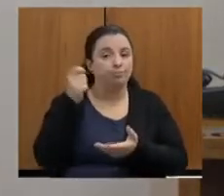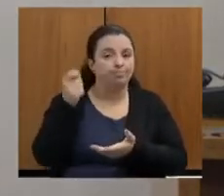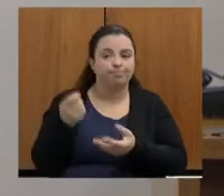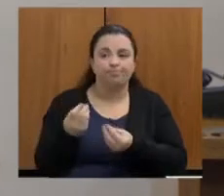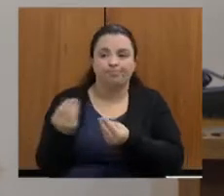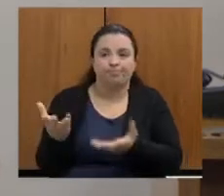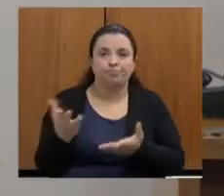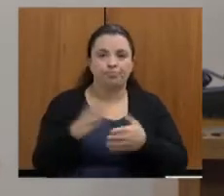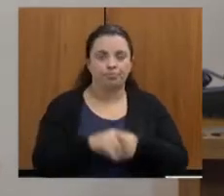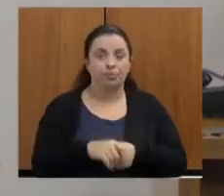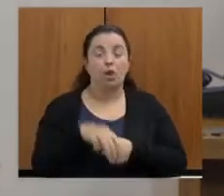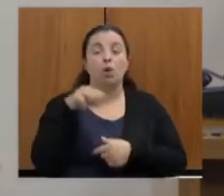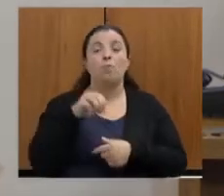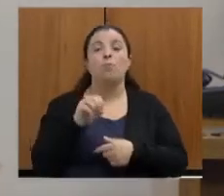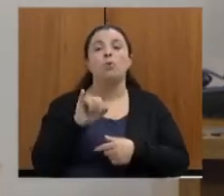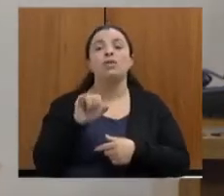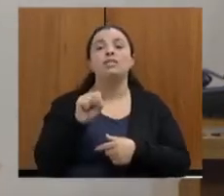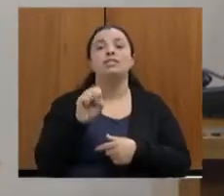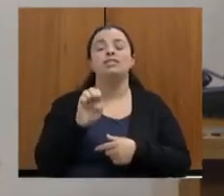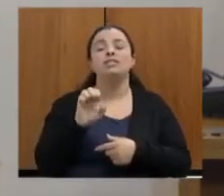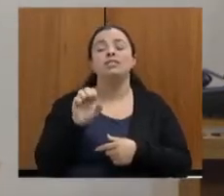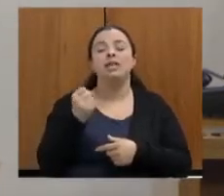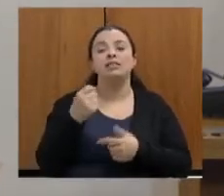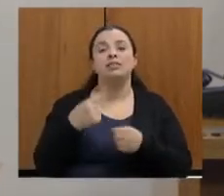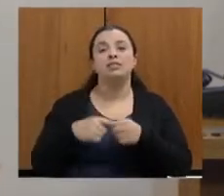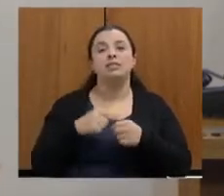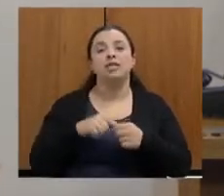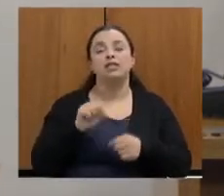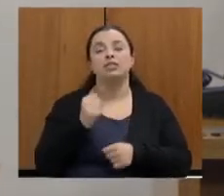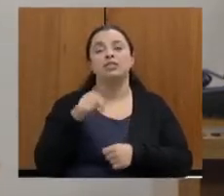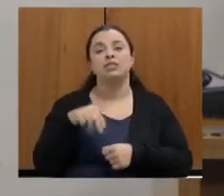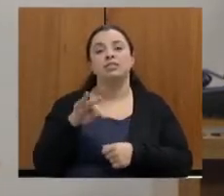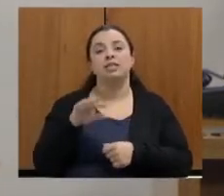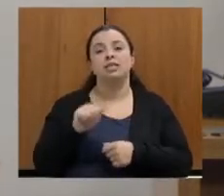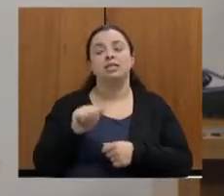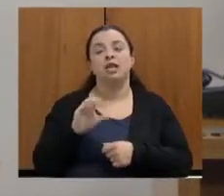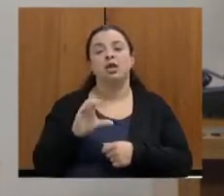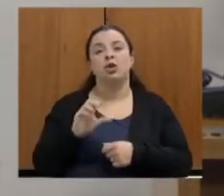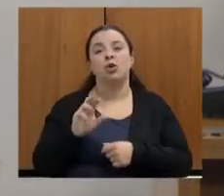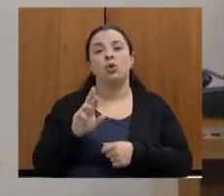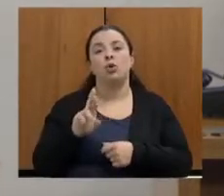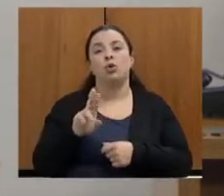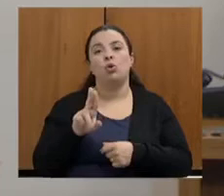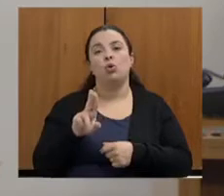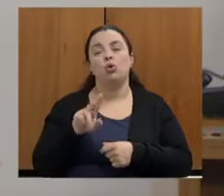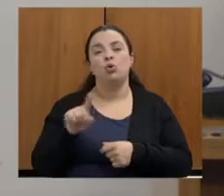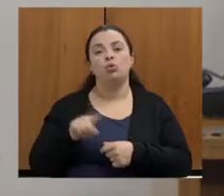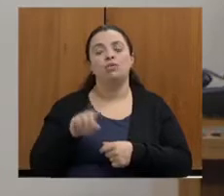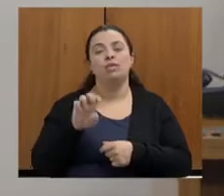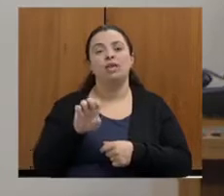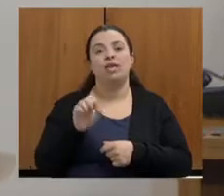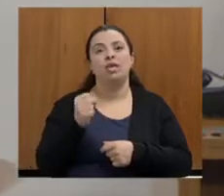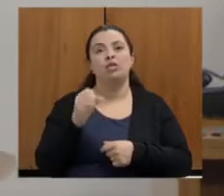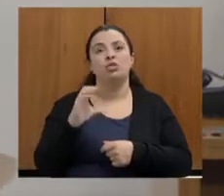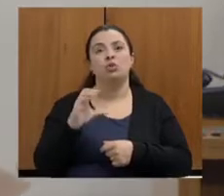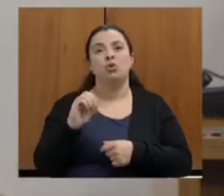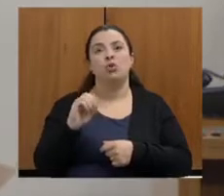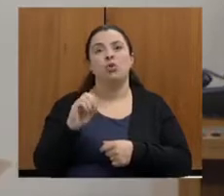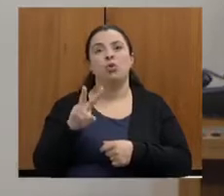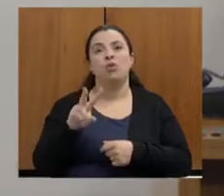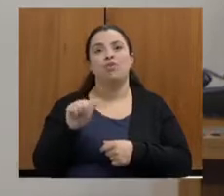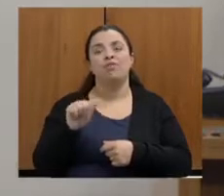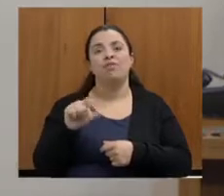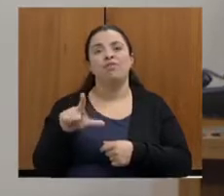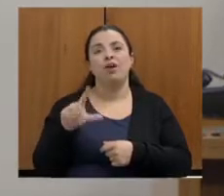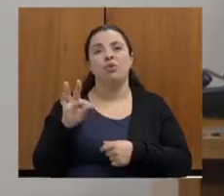Moisés de Santa Cruz do Escalvado escovado é porque às vezes tem como